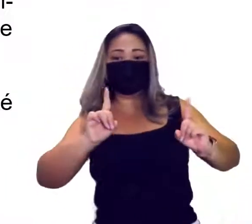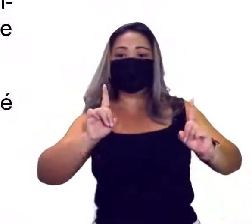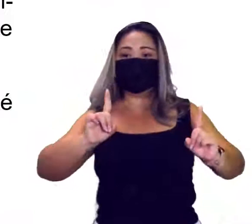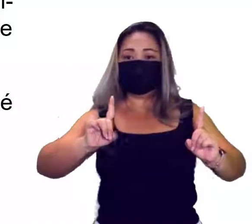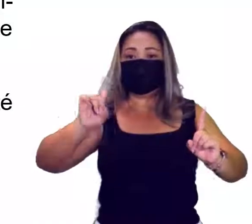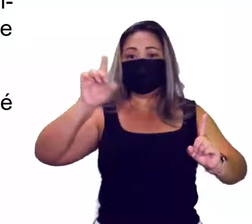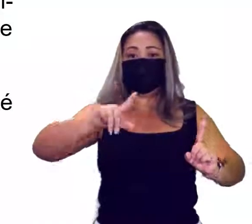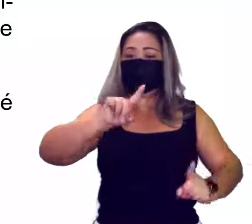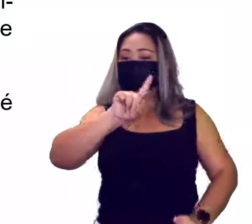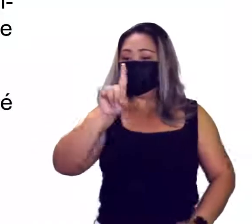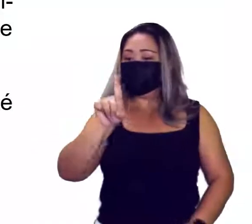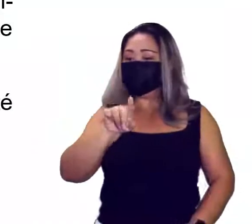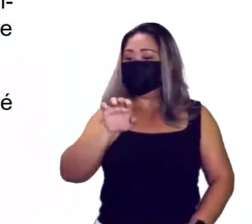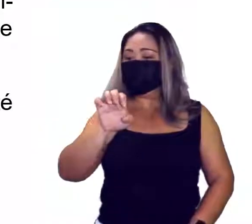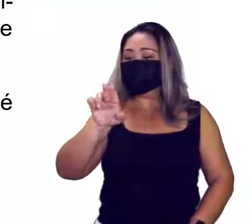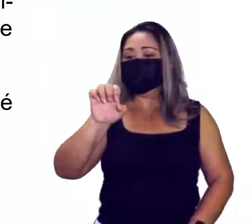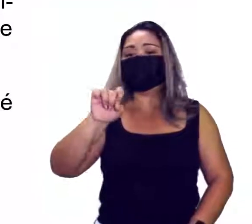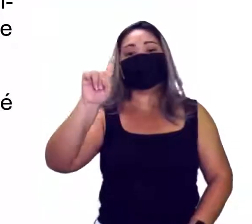aqui é o Zeus, tá?